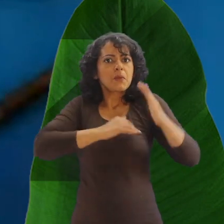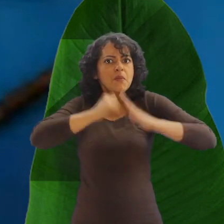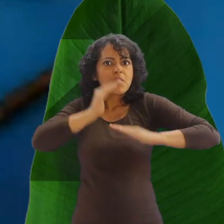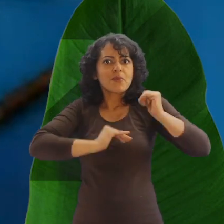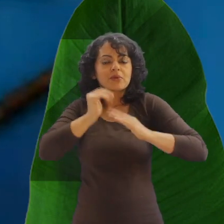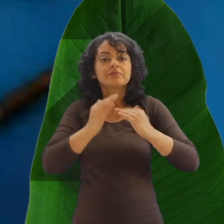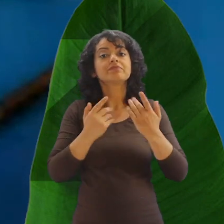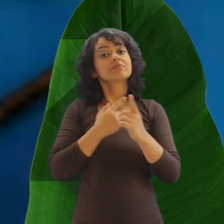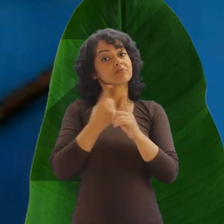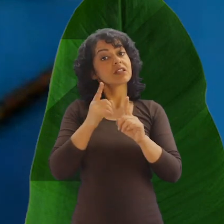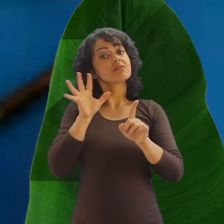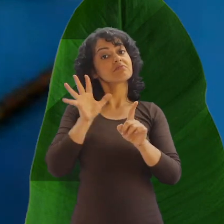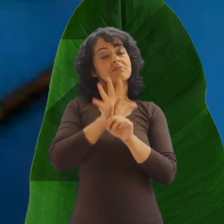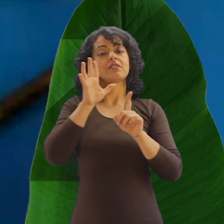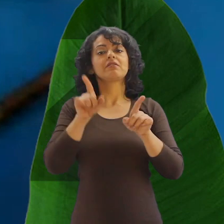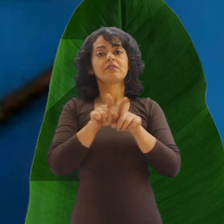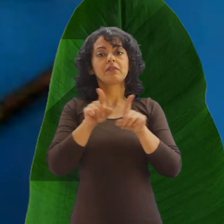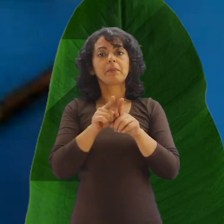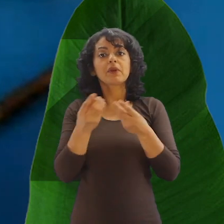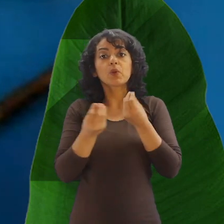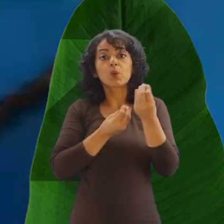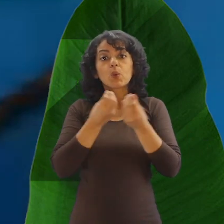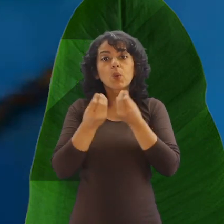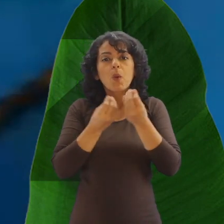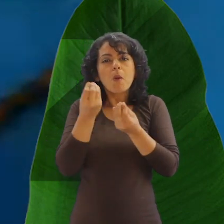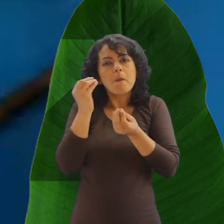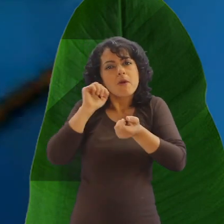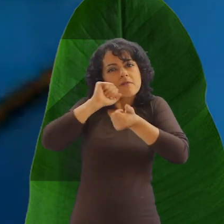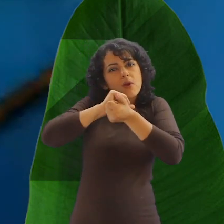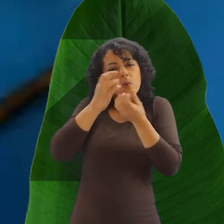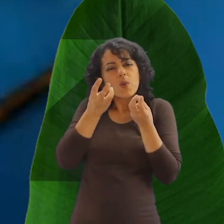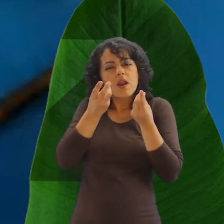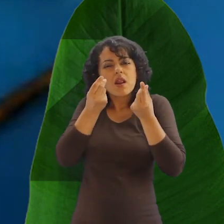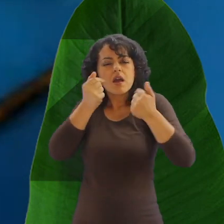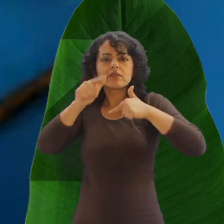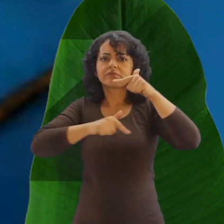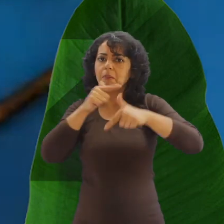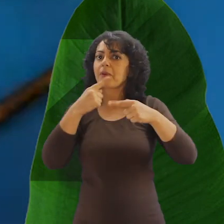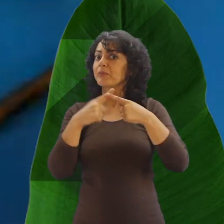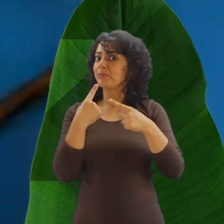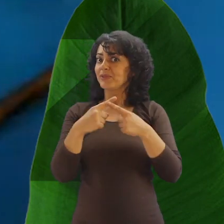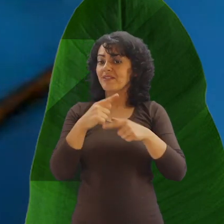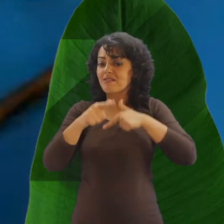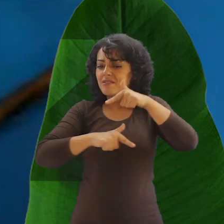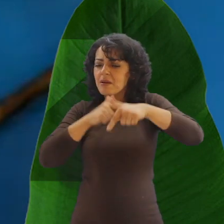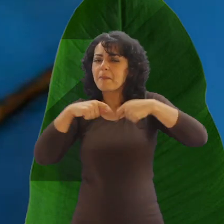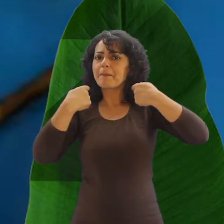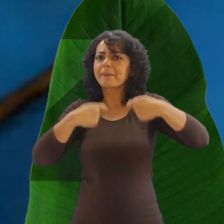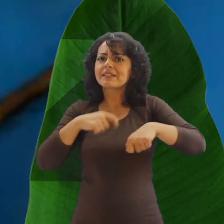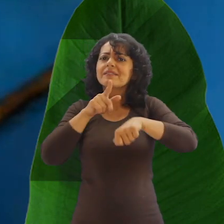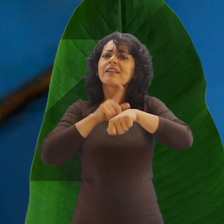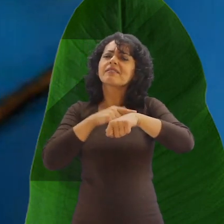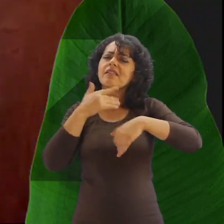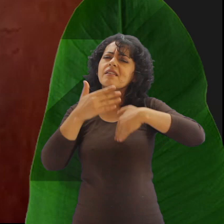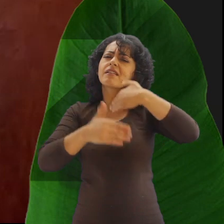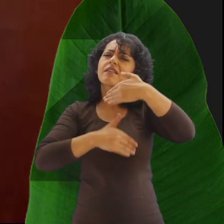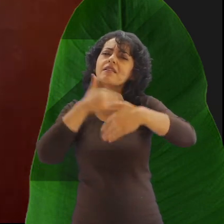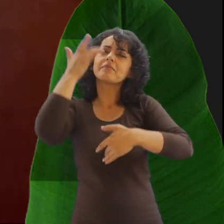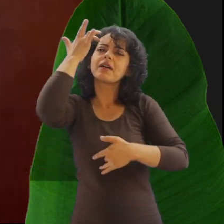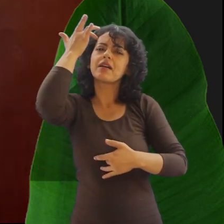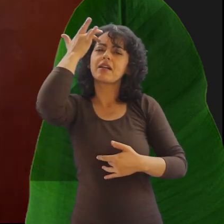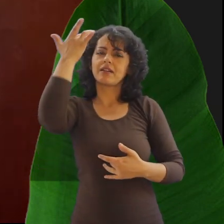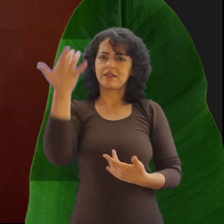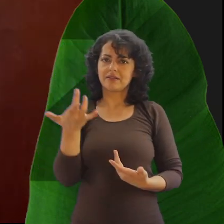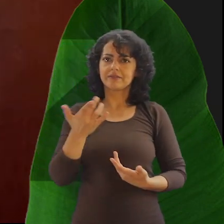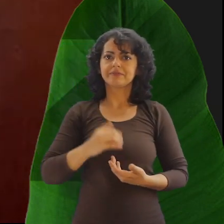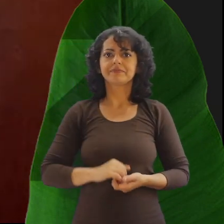pode impactar também a consistência de um trabalho, né? Porque a consistência de um trabalho, ela depende também de tempo, de maturação.